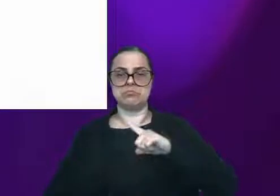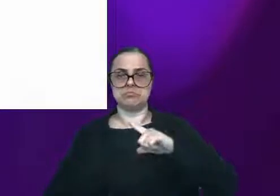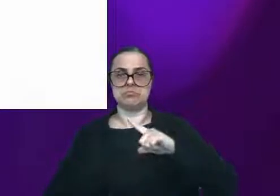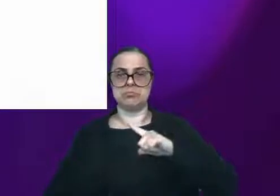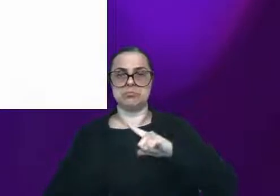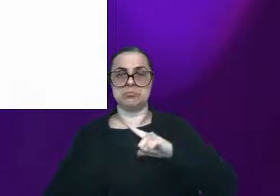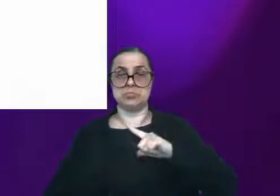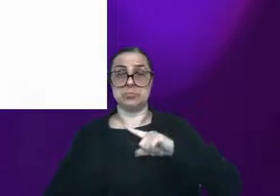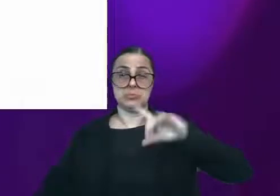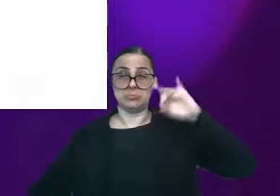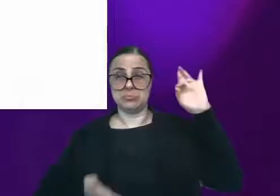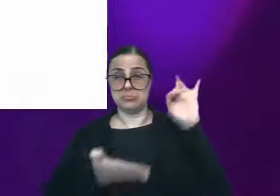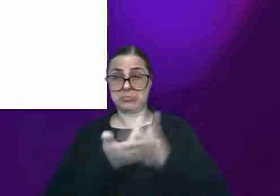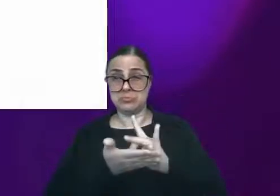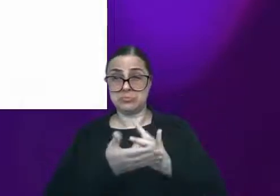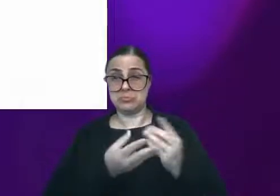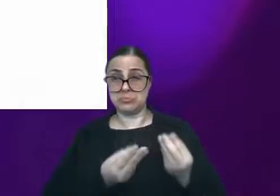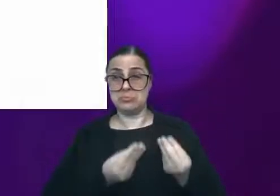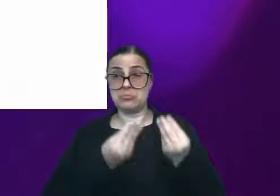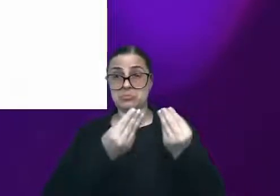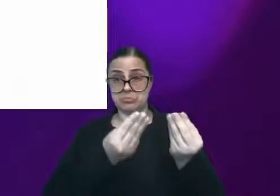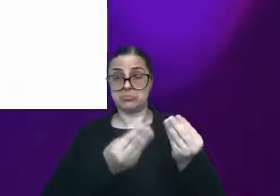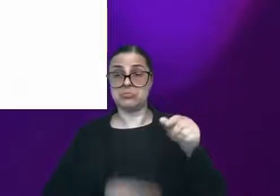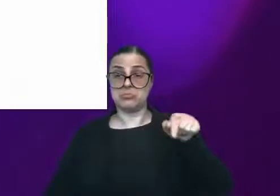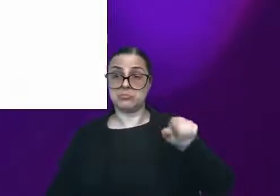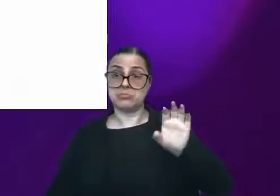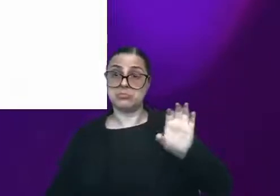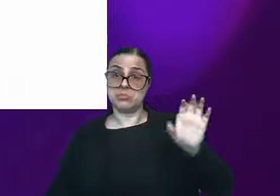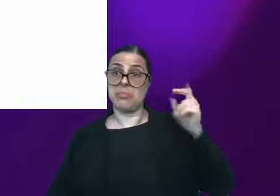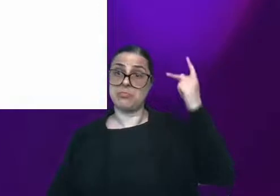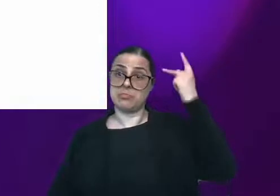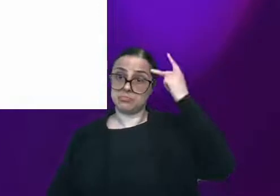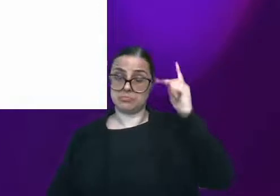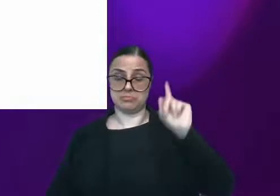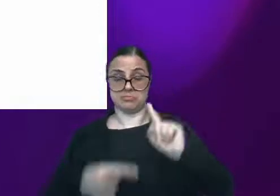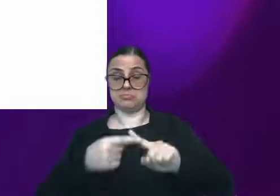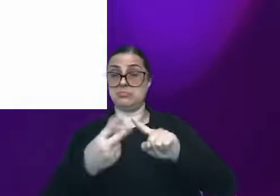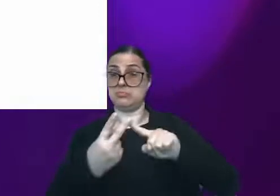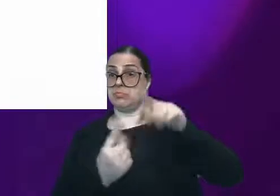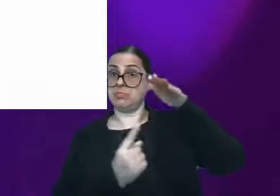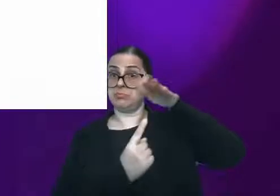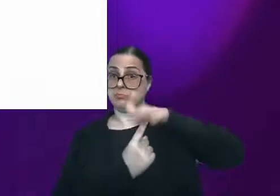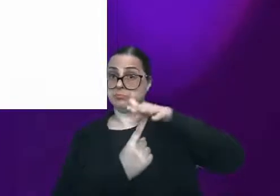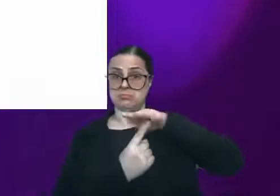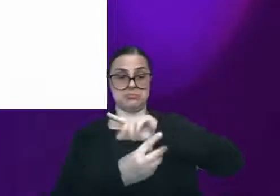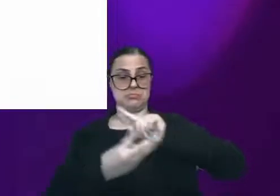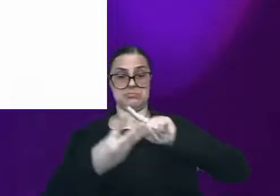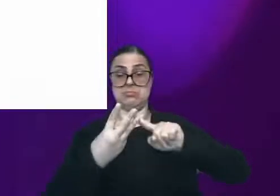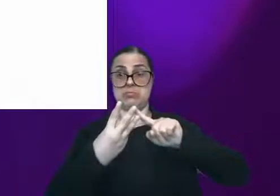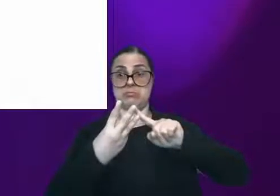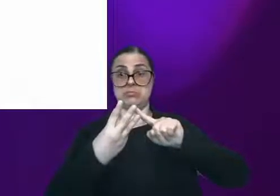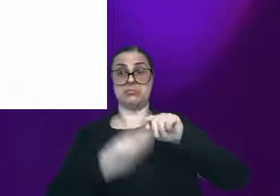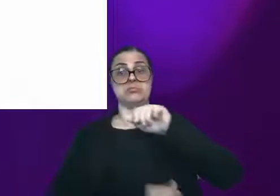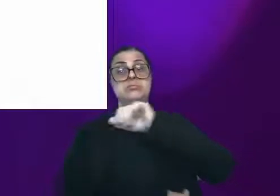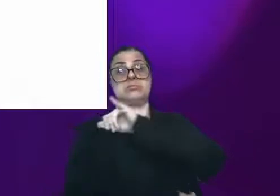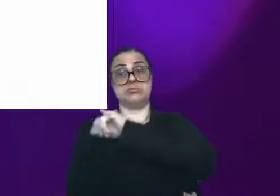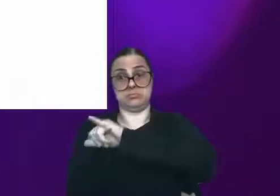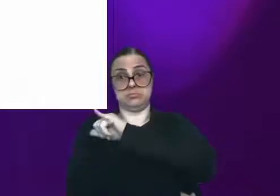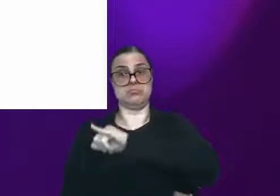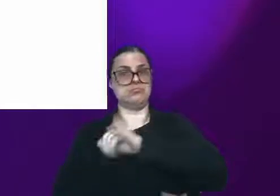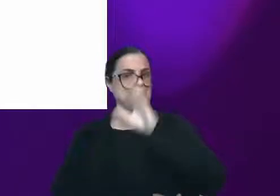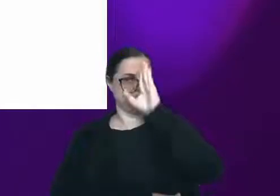aos potenciais doadores, sendo São Paulo, Paraná e Rio de Janeiro os 3 principais em termos